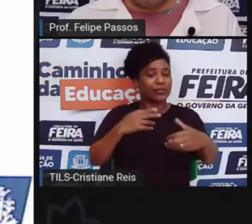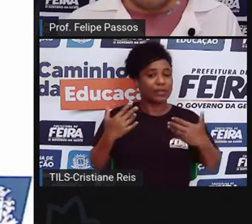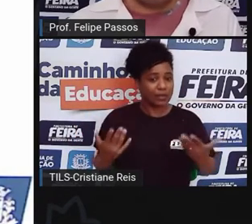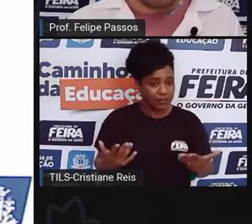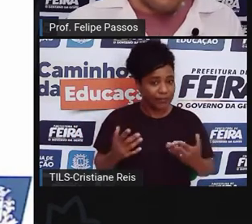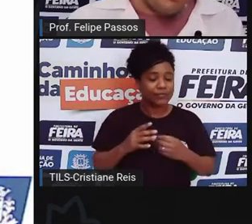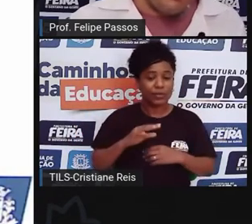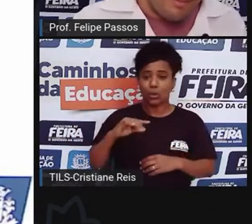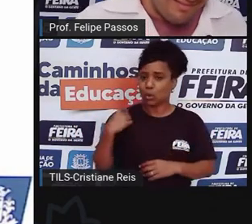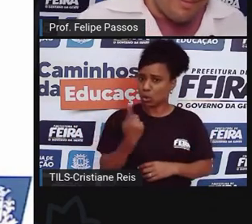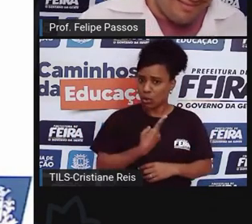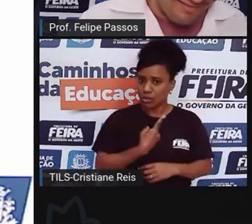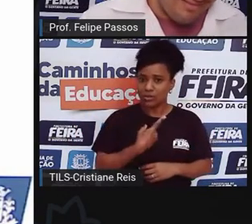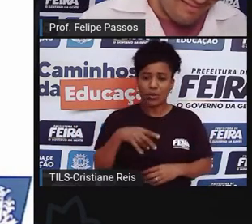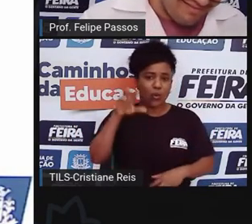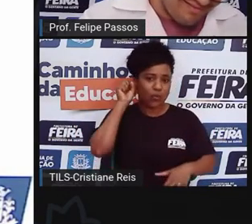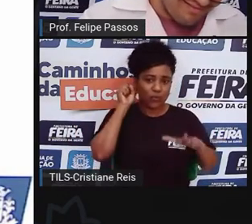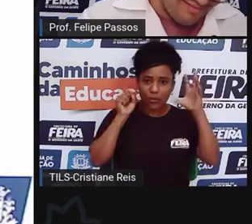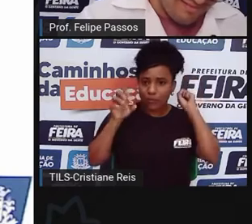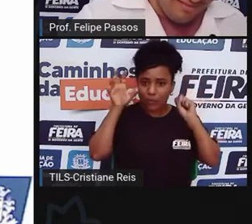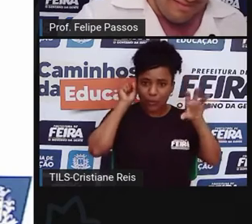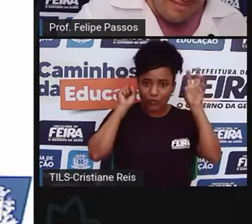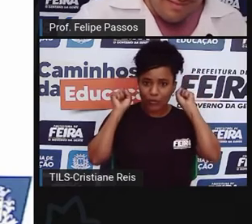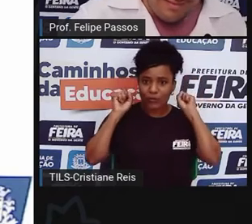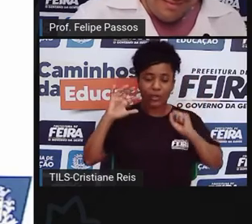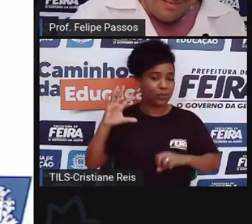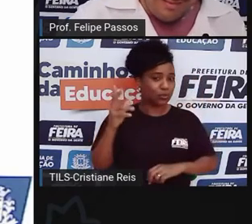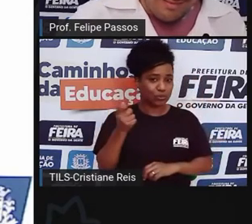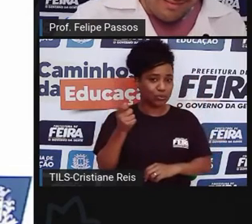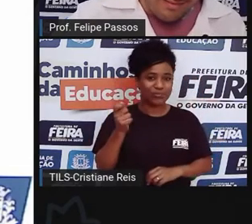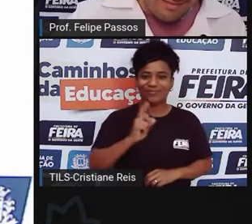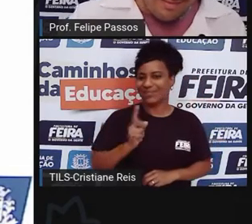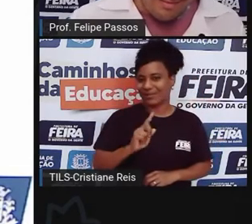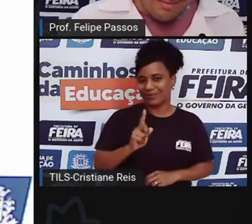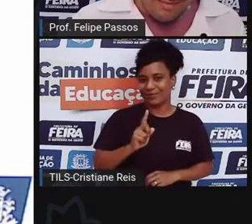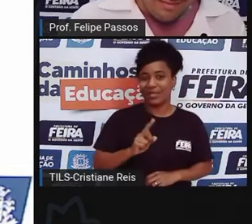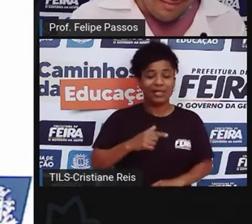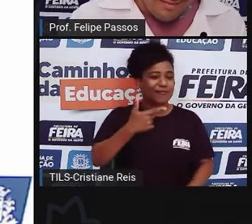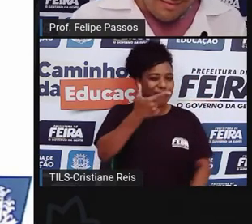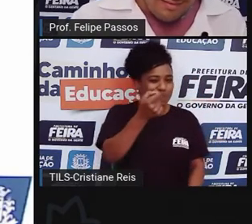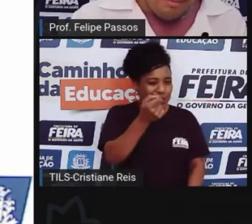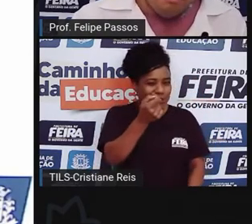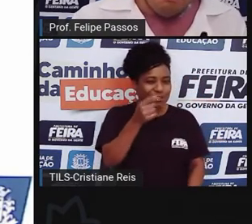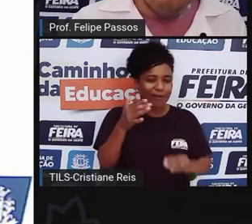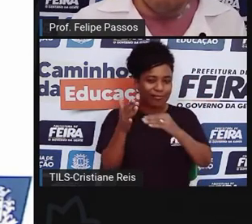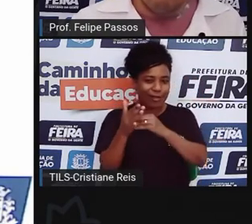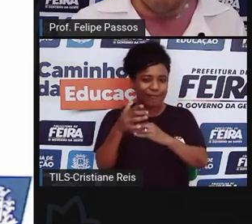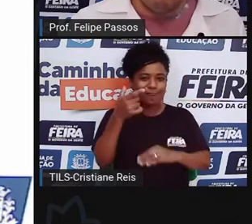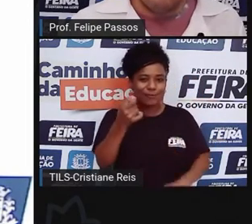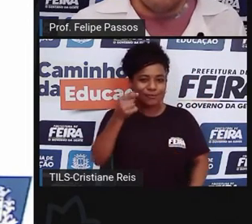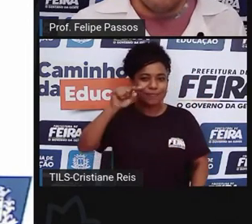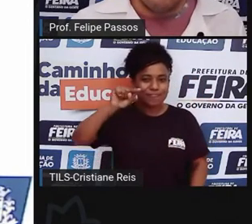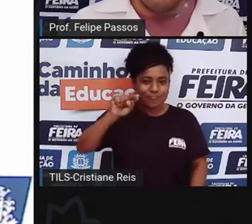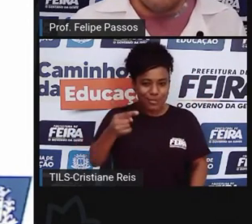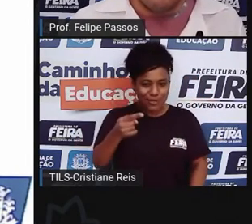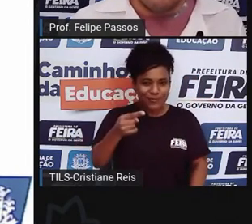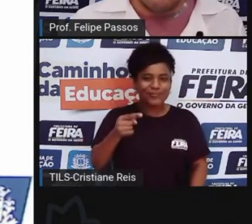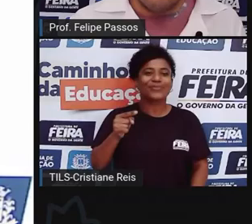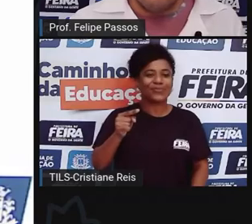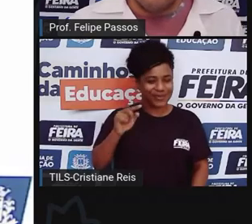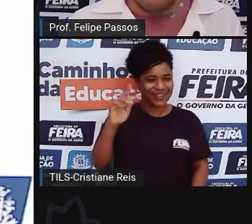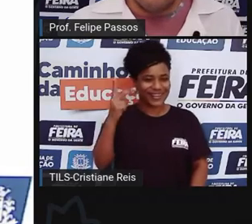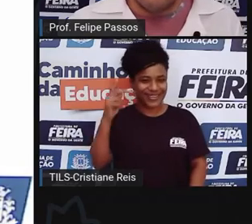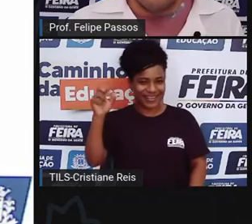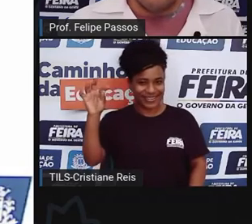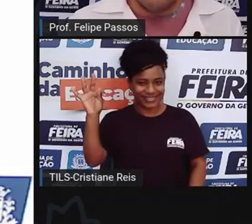de escutar todos os sons. É de, a gente escuta de 20 a 20 mil hertz. Então, acho que tem, muita gente já deve ter